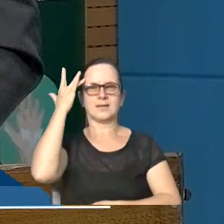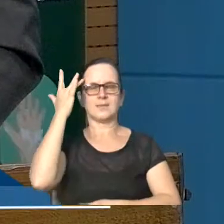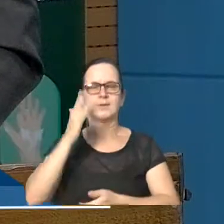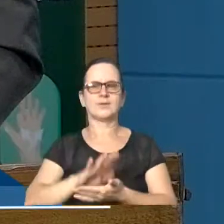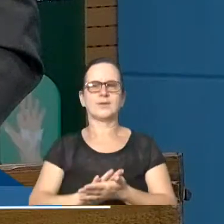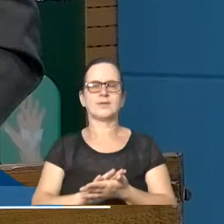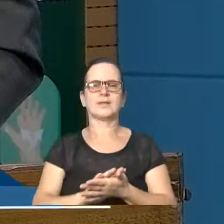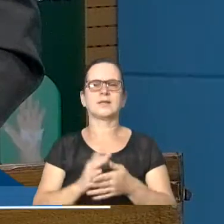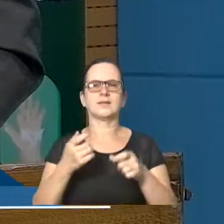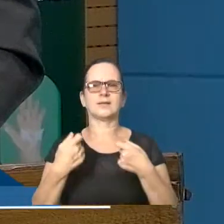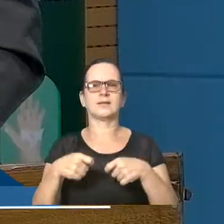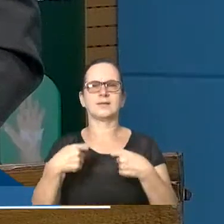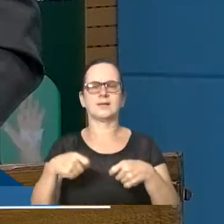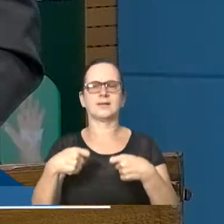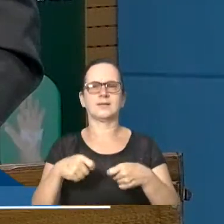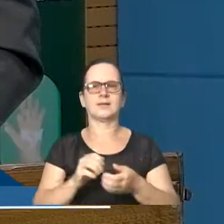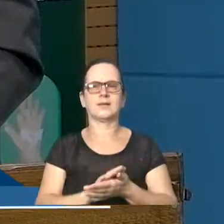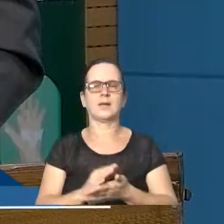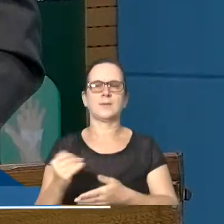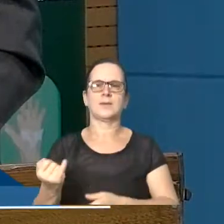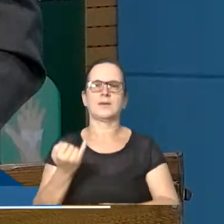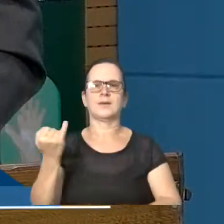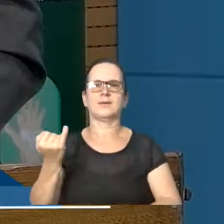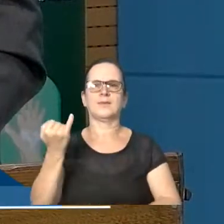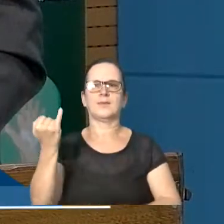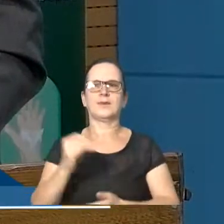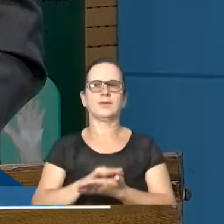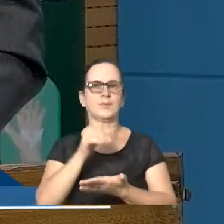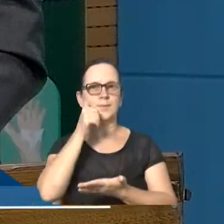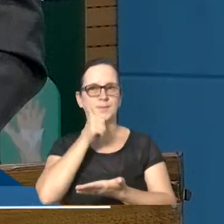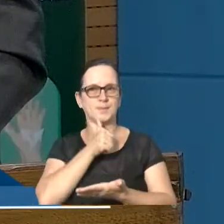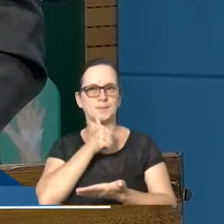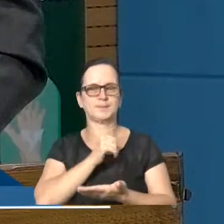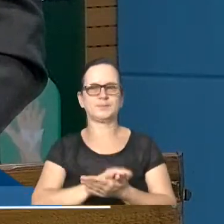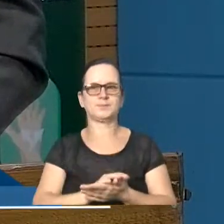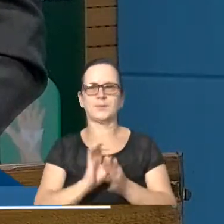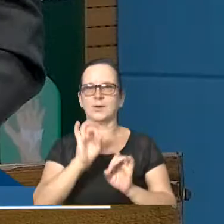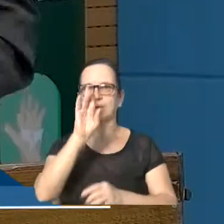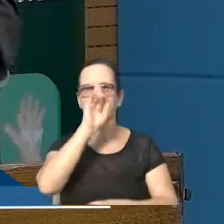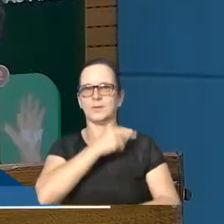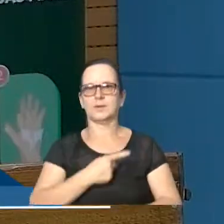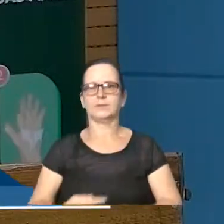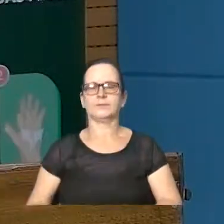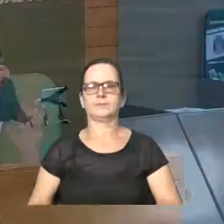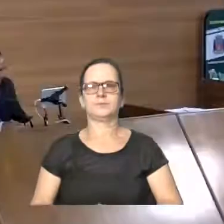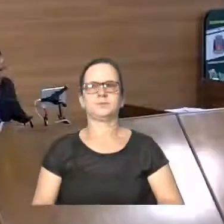que tanto necessita, principalmente a mulher. É só, senhor presidente.